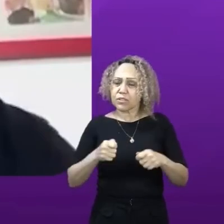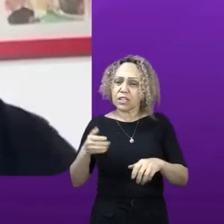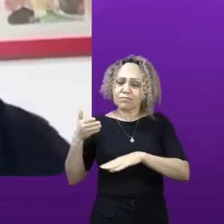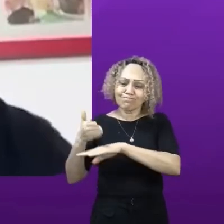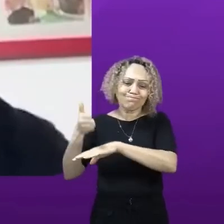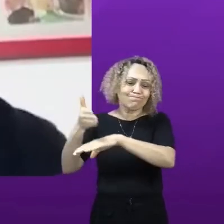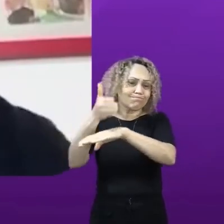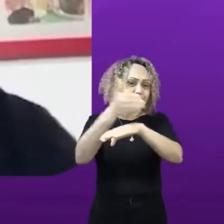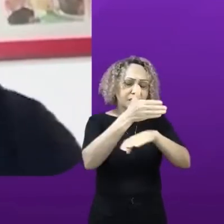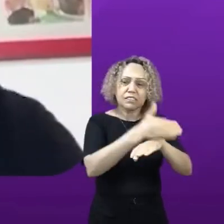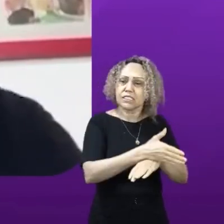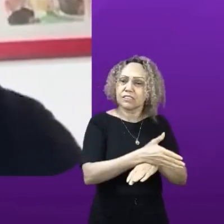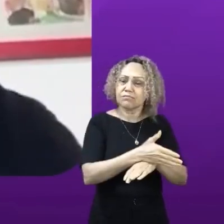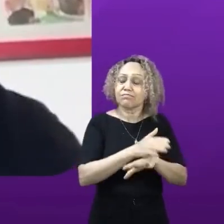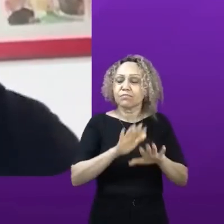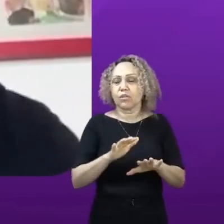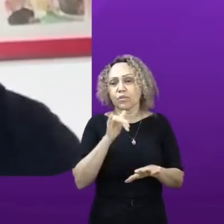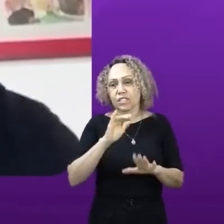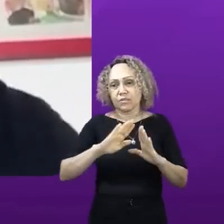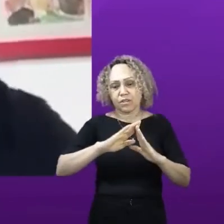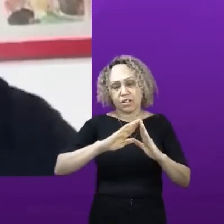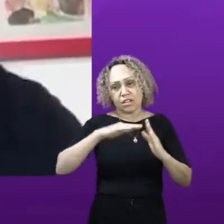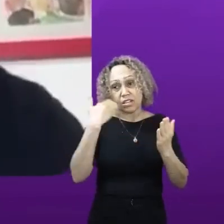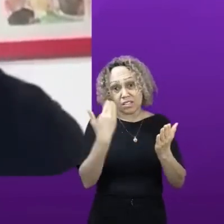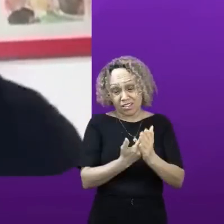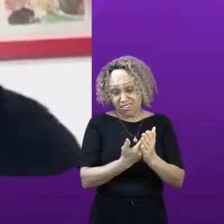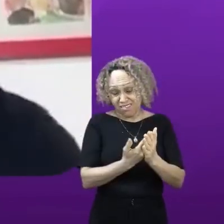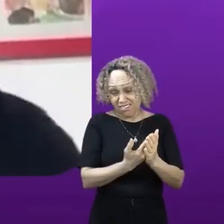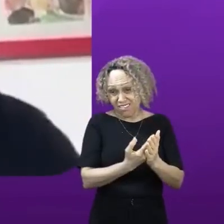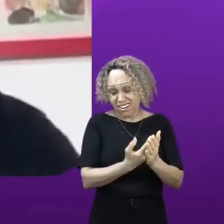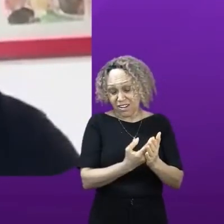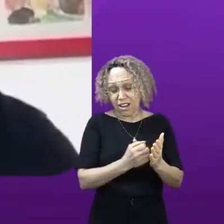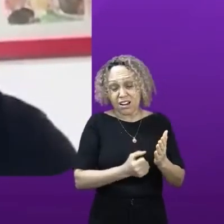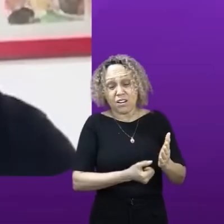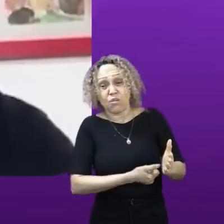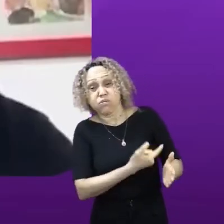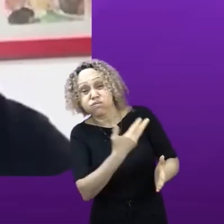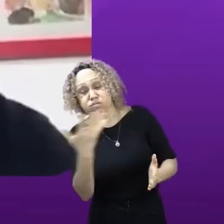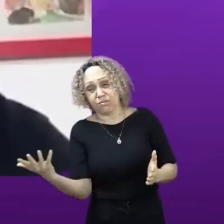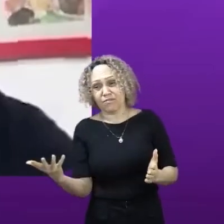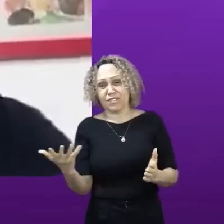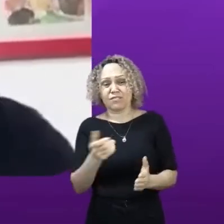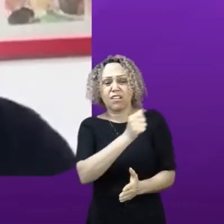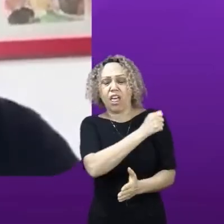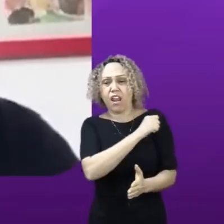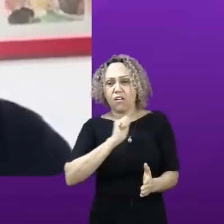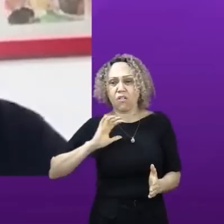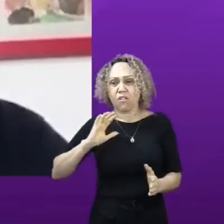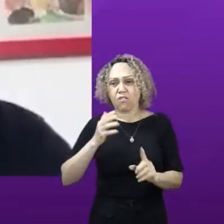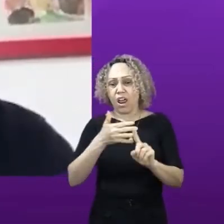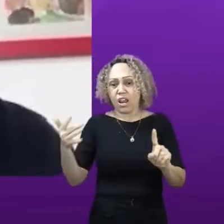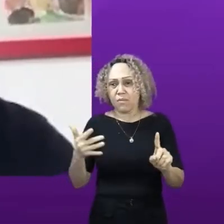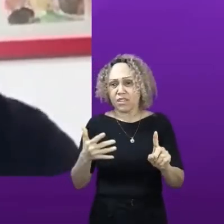uma evasão escolar, por exemplo, muito grande do movimento LGBT, mas não é uma evasão escolar, é uma expulsão, onde a gente ainda não